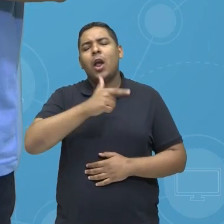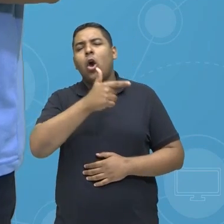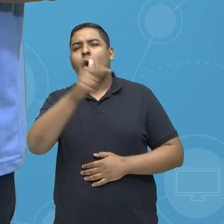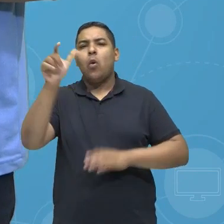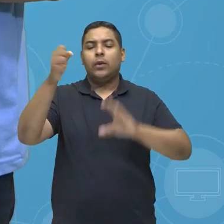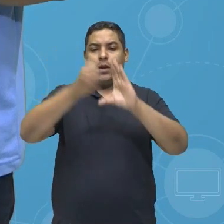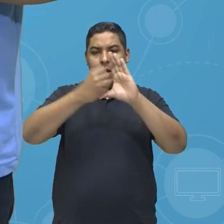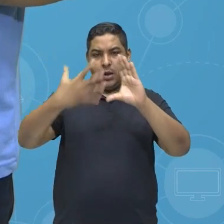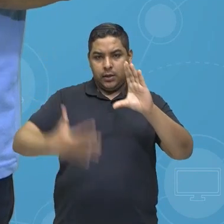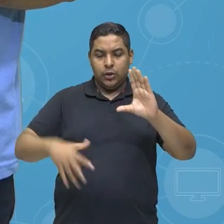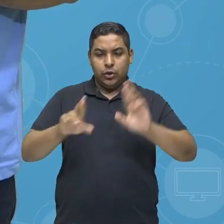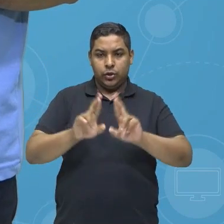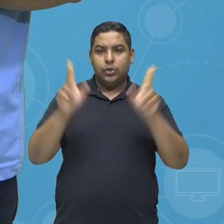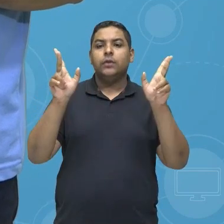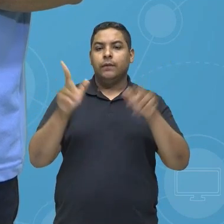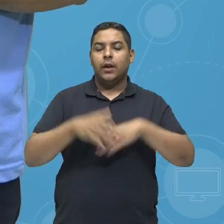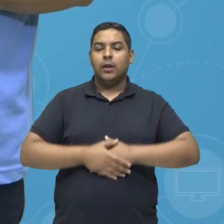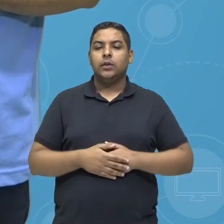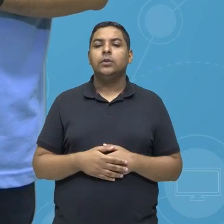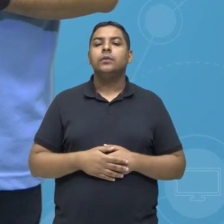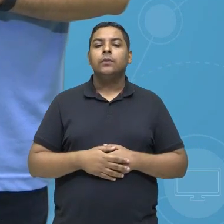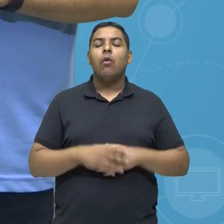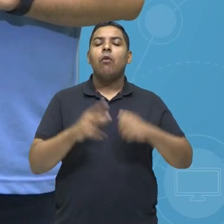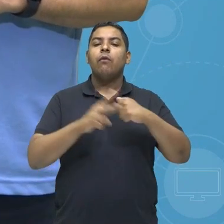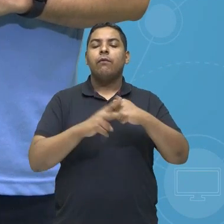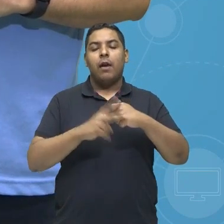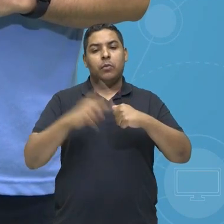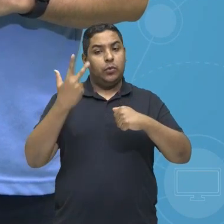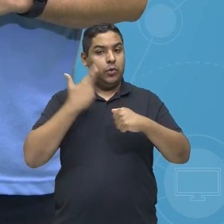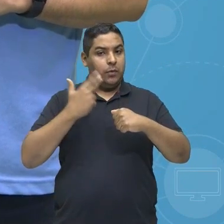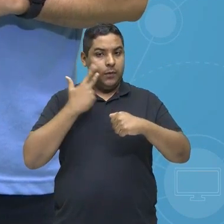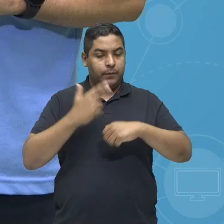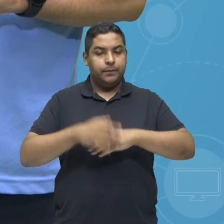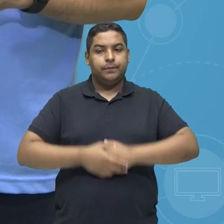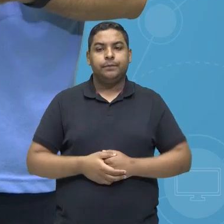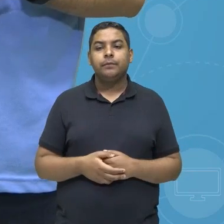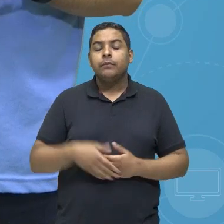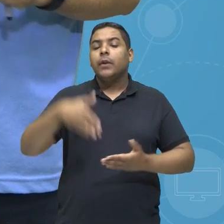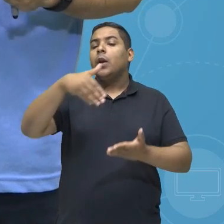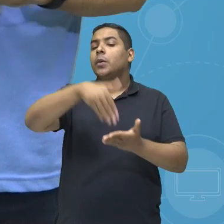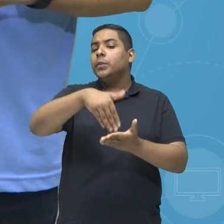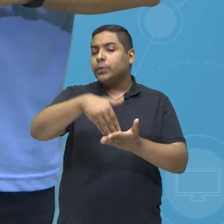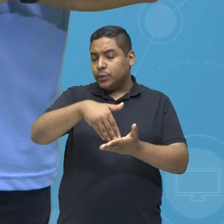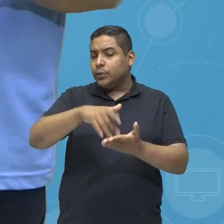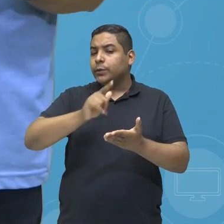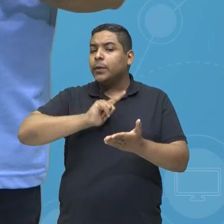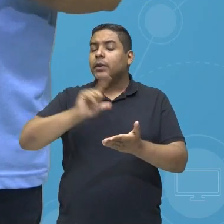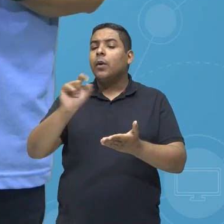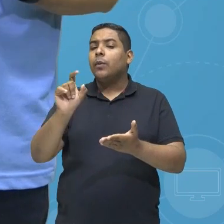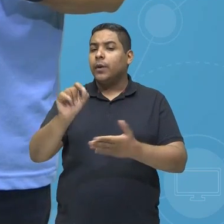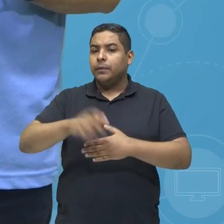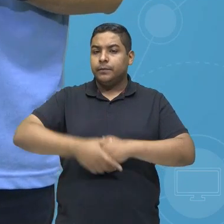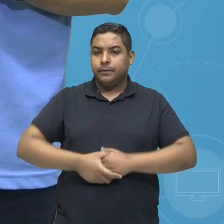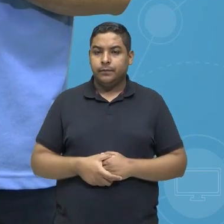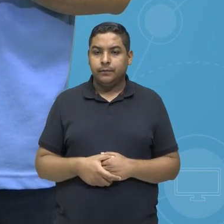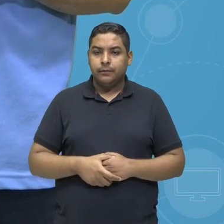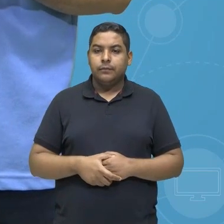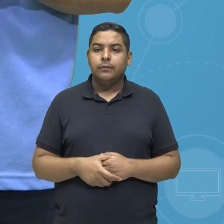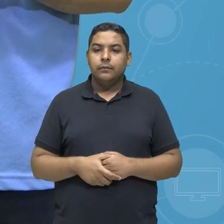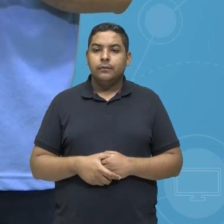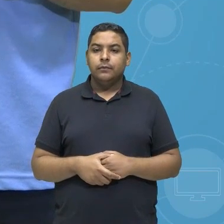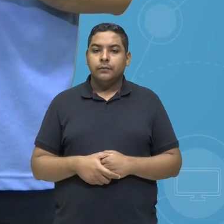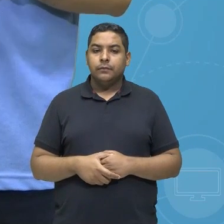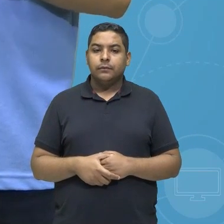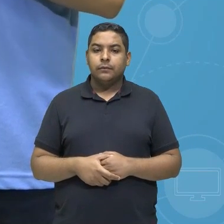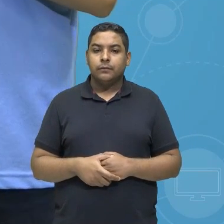aí diferente dos verbos comuns, tá? E por último, aqui nós temos, então, they can change the meaning